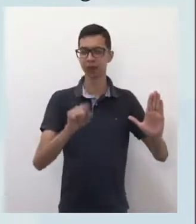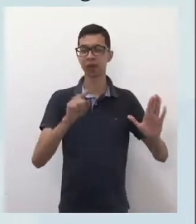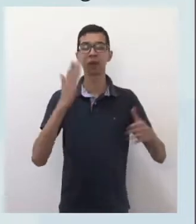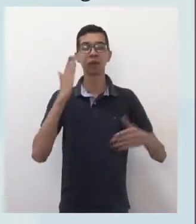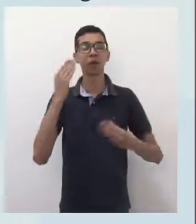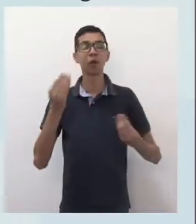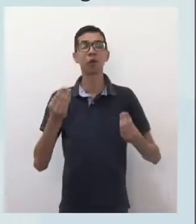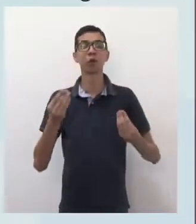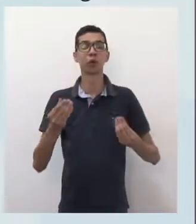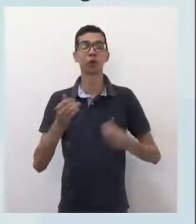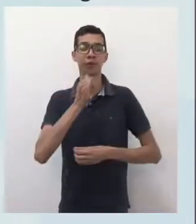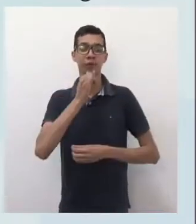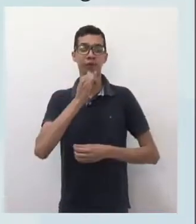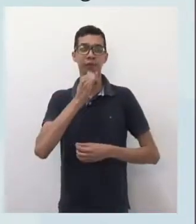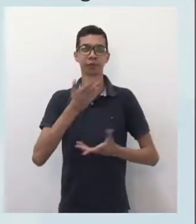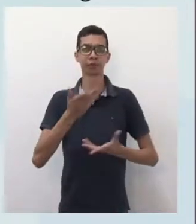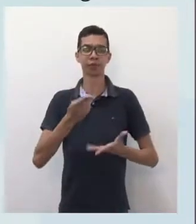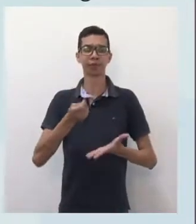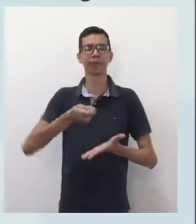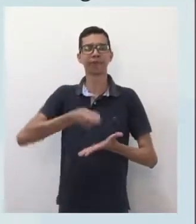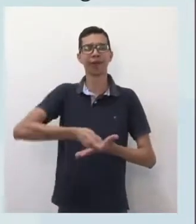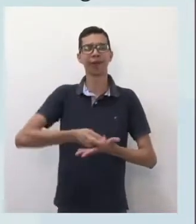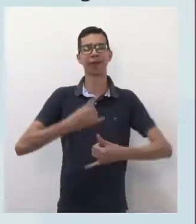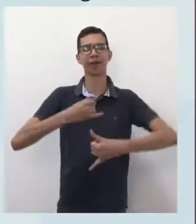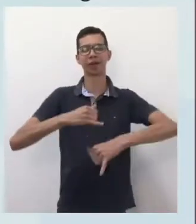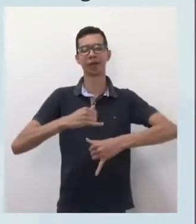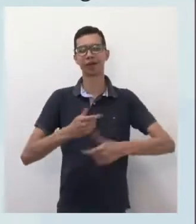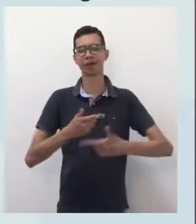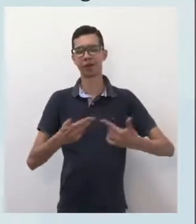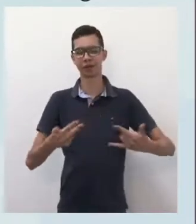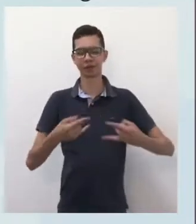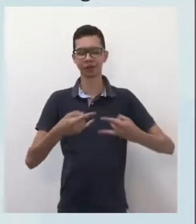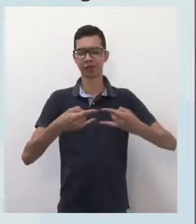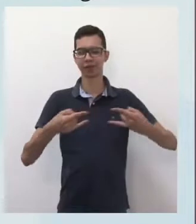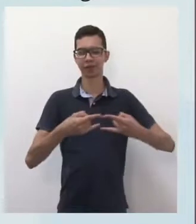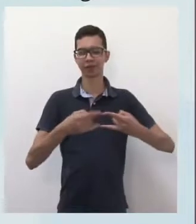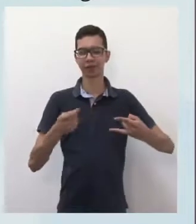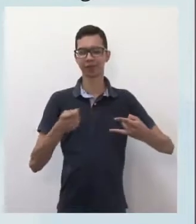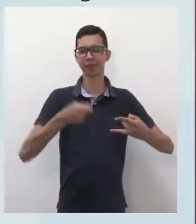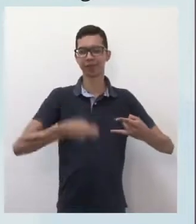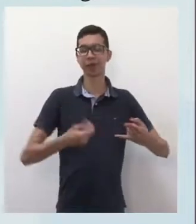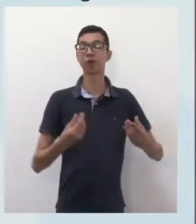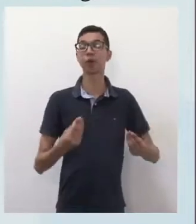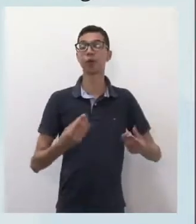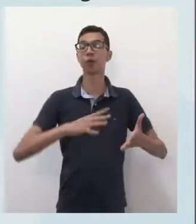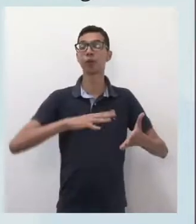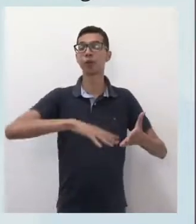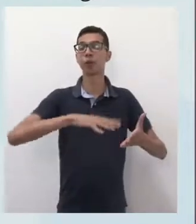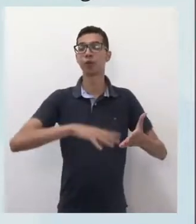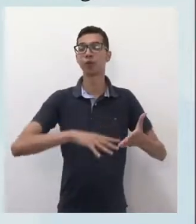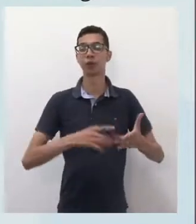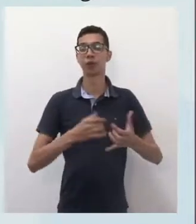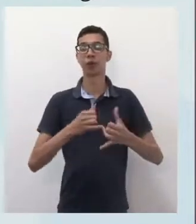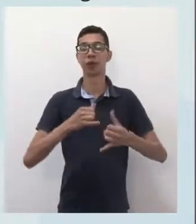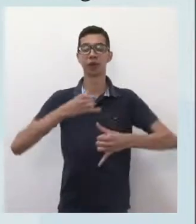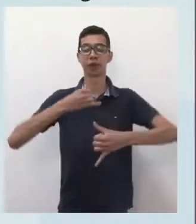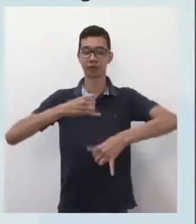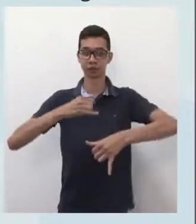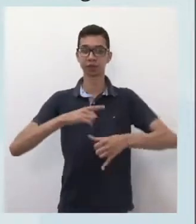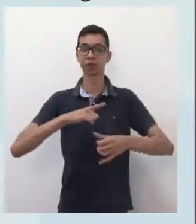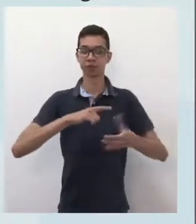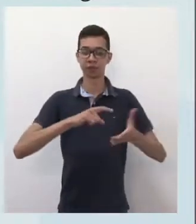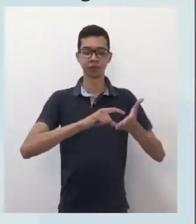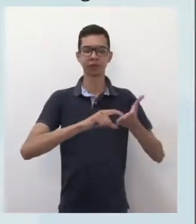partir desses dados que a gente estima? A conta de energia elétrica possui dados que permitem eu